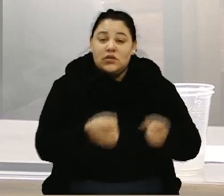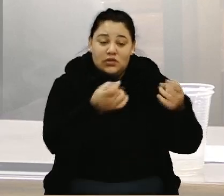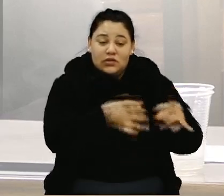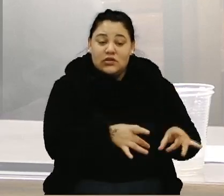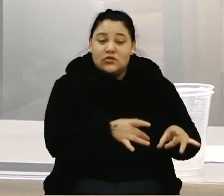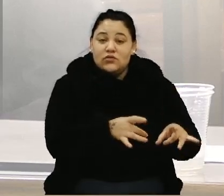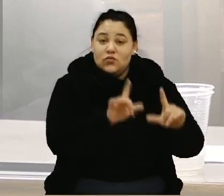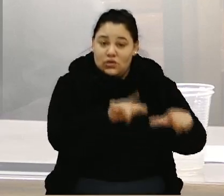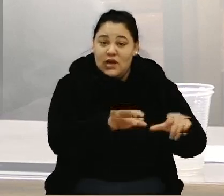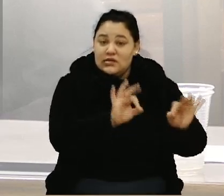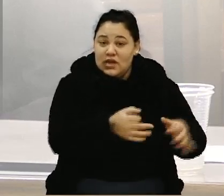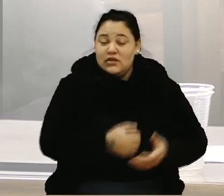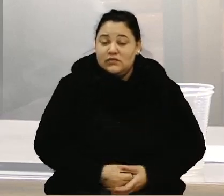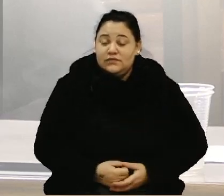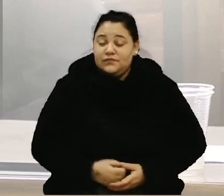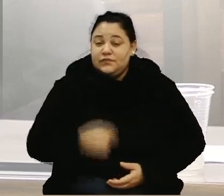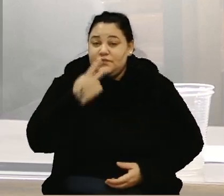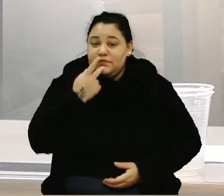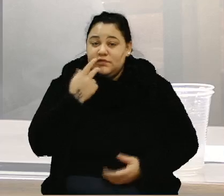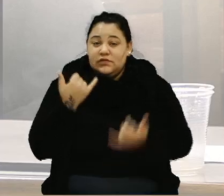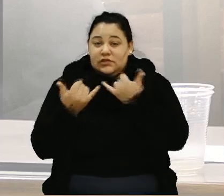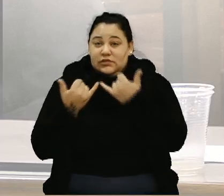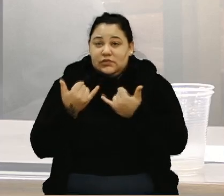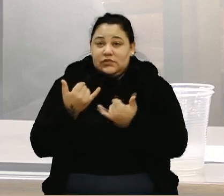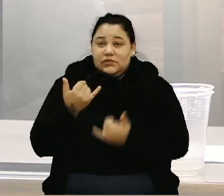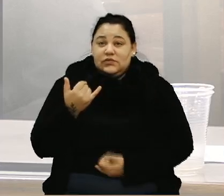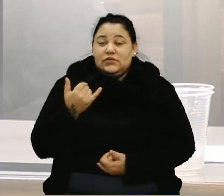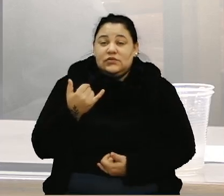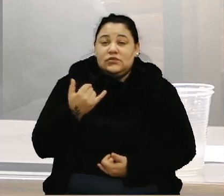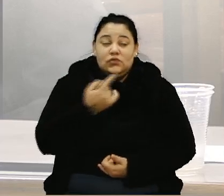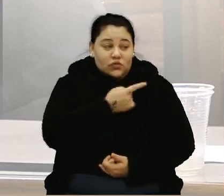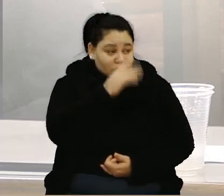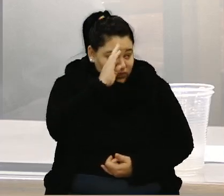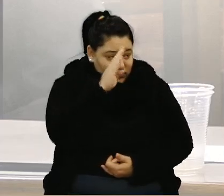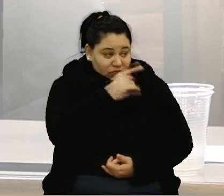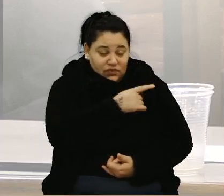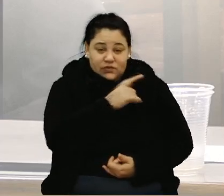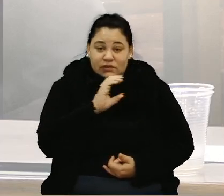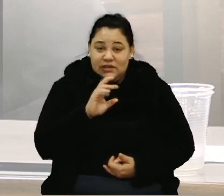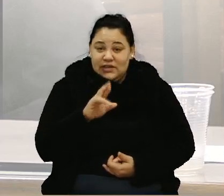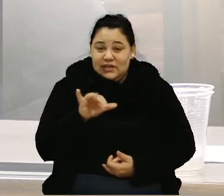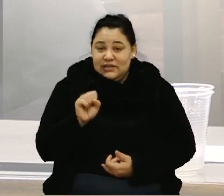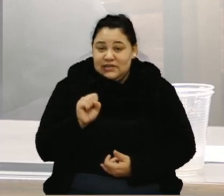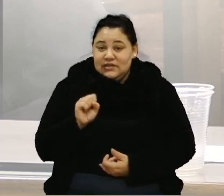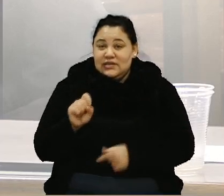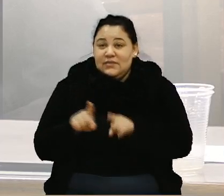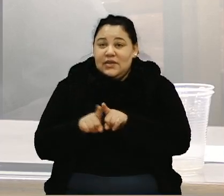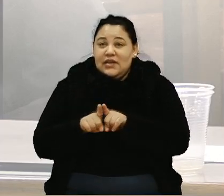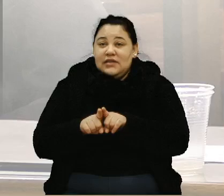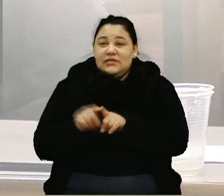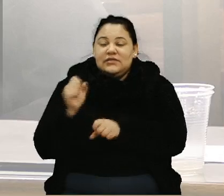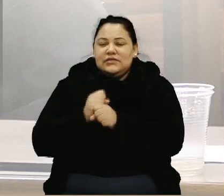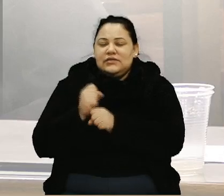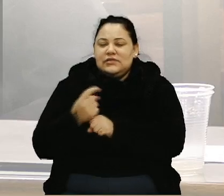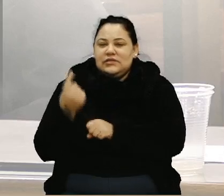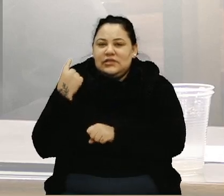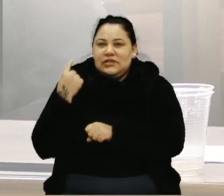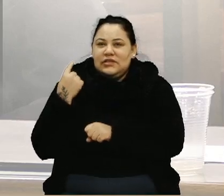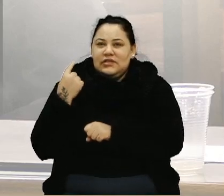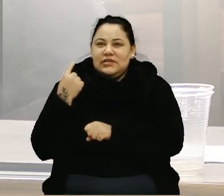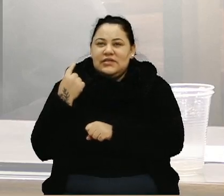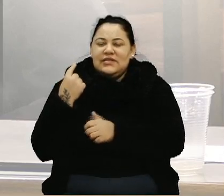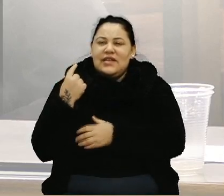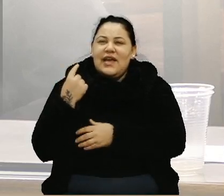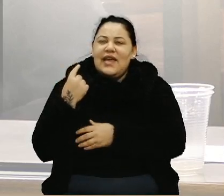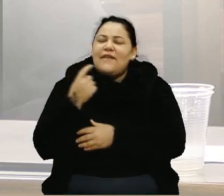aqui um exemplo, e o vereador Cristiano sabe muito bem, no antigo frigorífico PTF. Aquilo ali é um lixão a